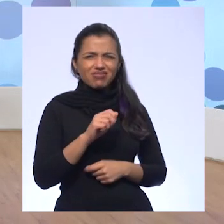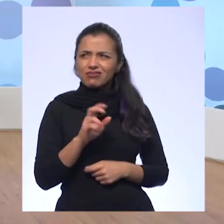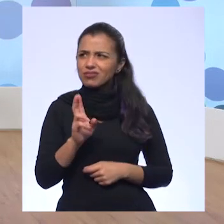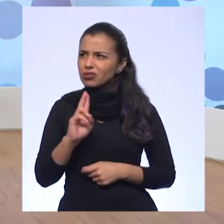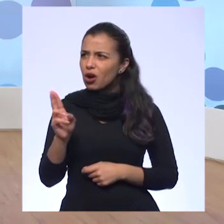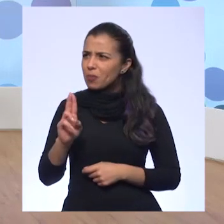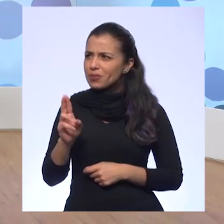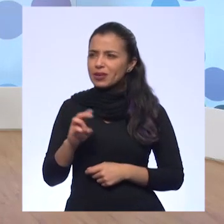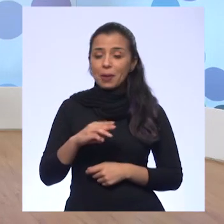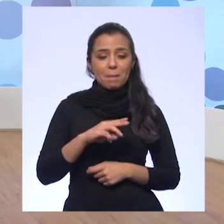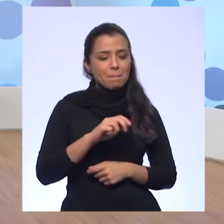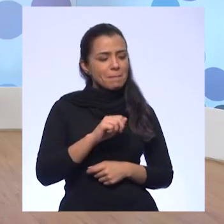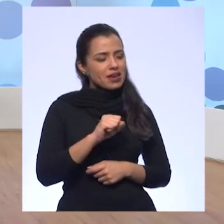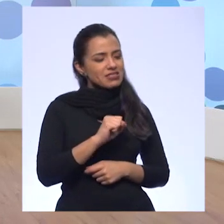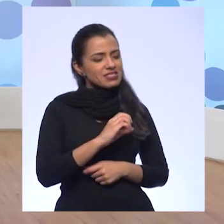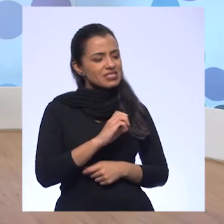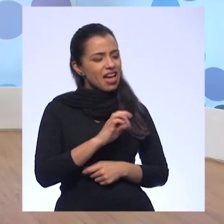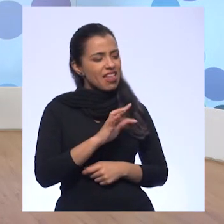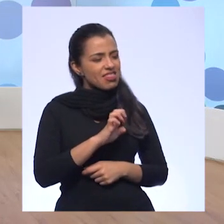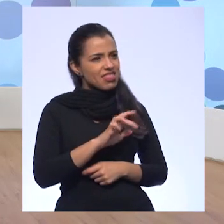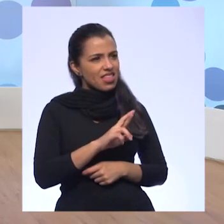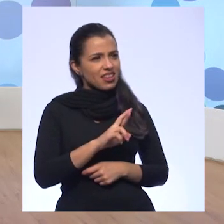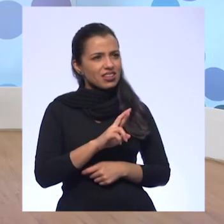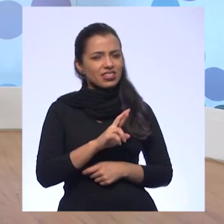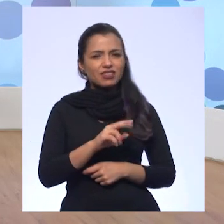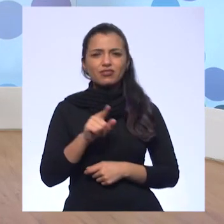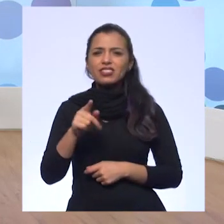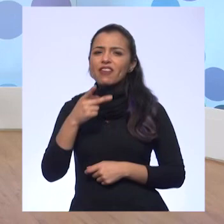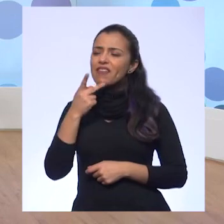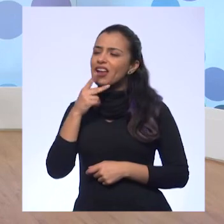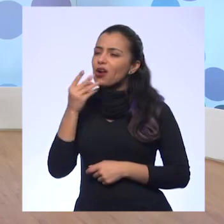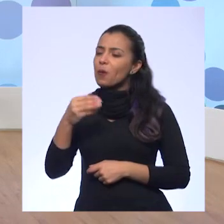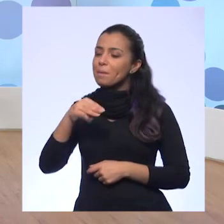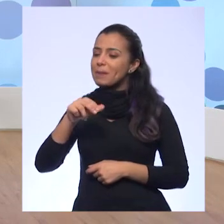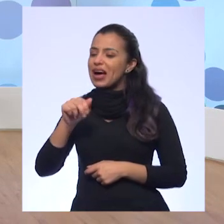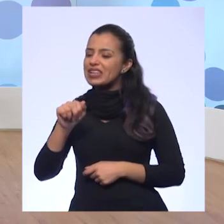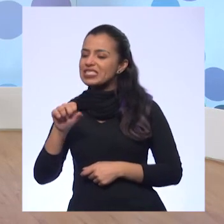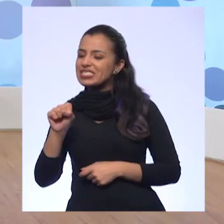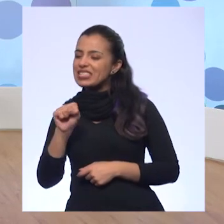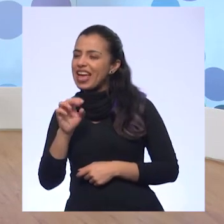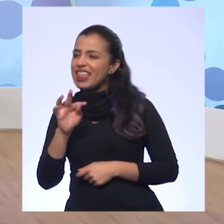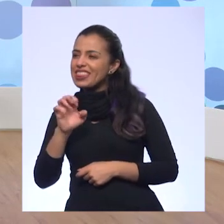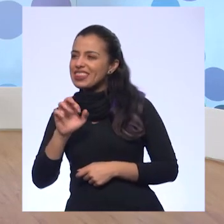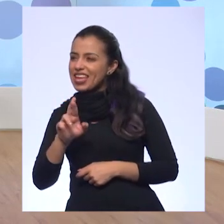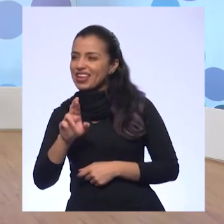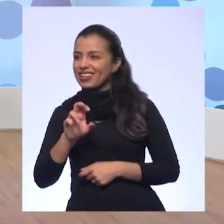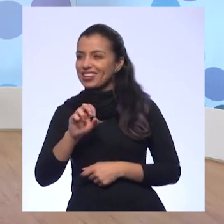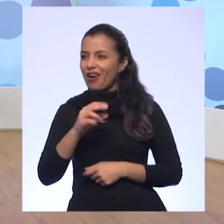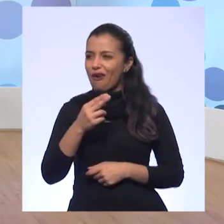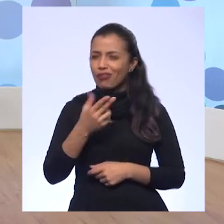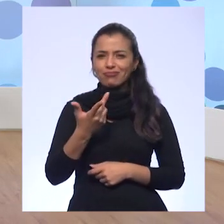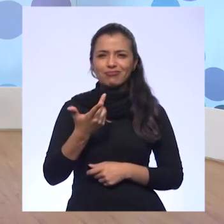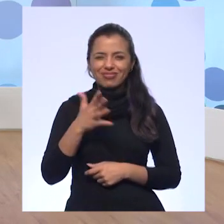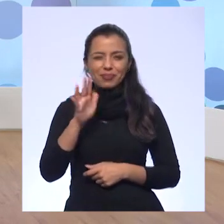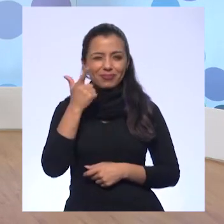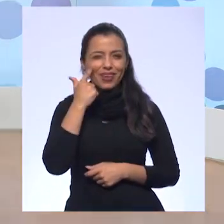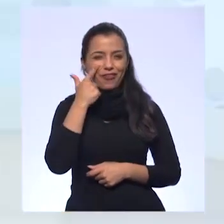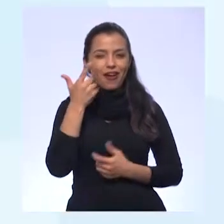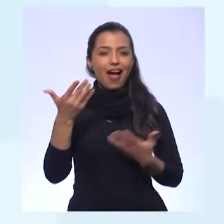Masseter? Não, ninguém falou sobre Você fala masseter ou masseter? É masseter mesmo. Masseter, né? Masseter. Coloca o masseter aí para o pessoal